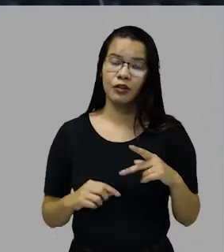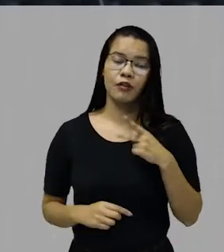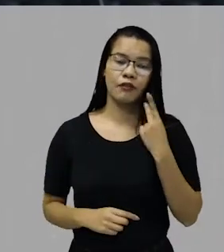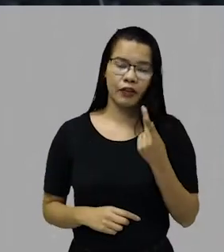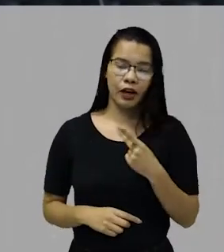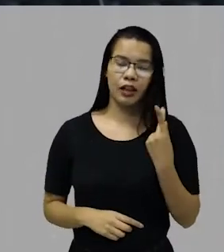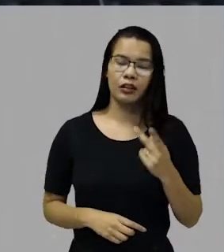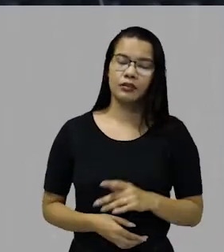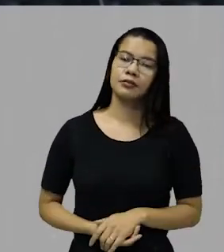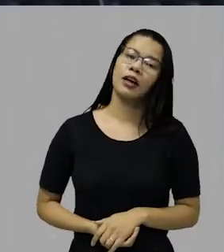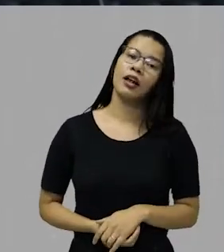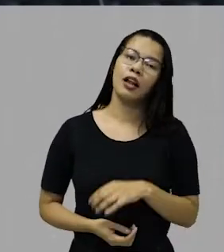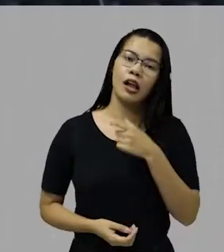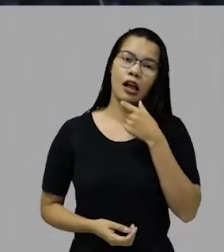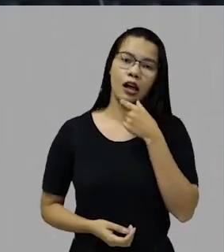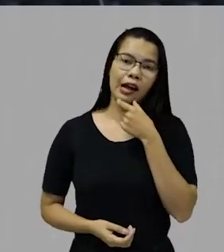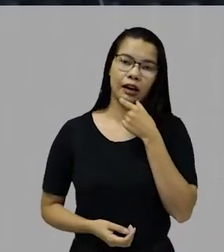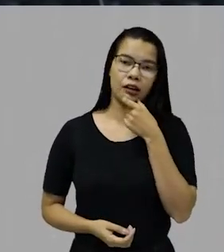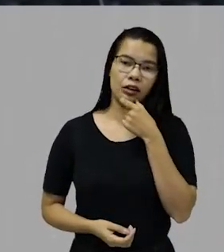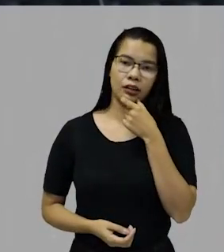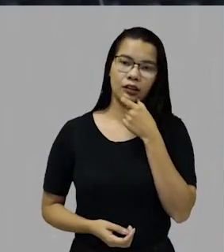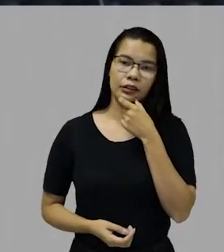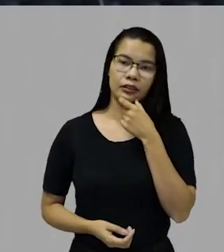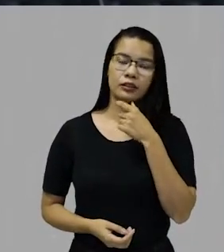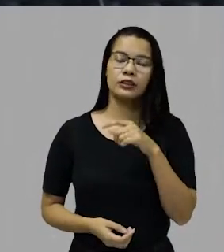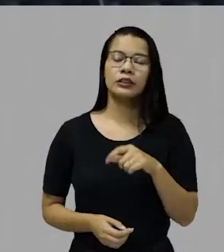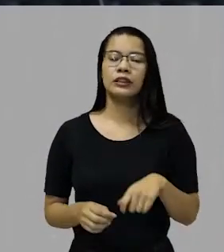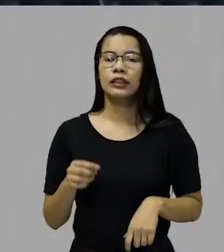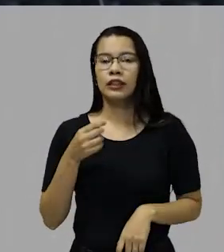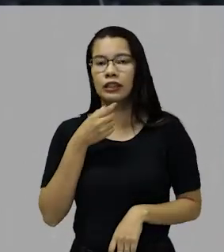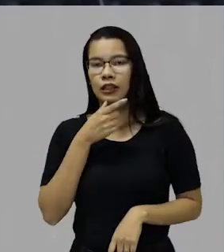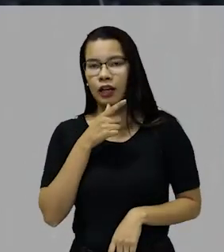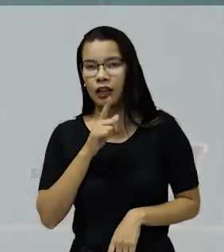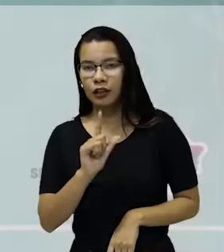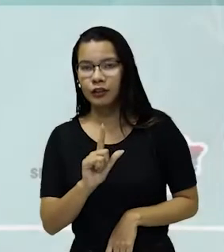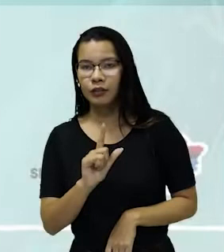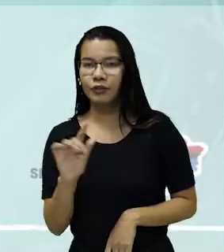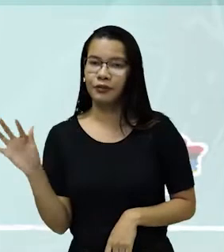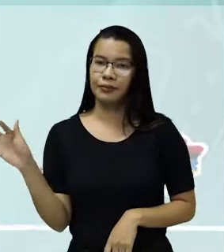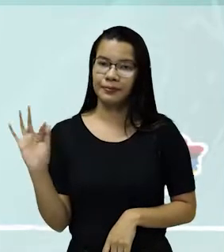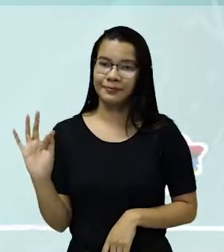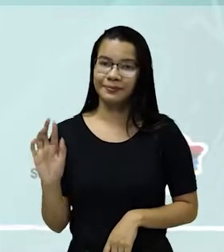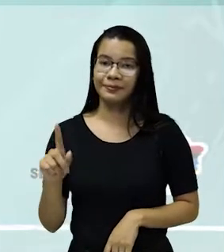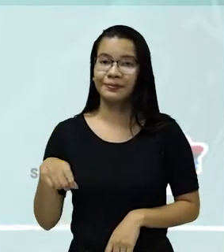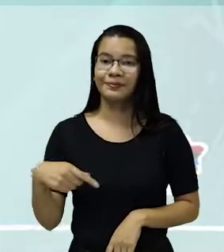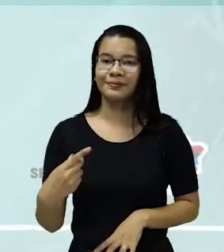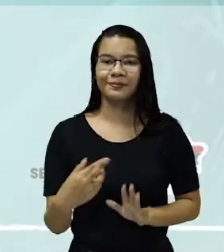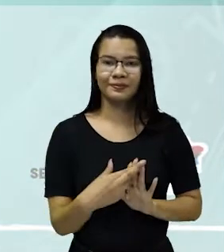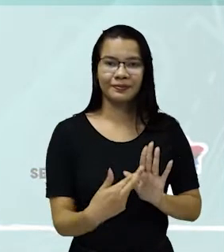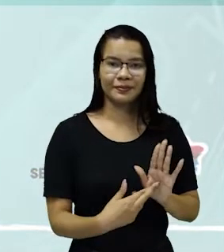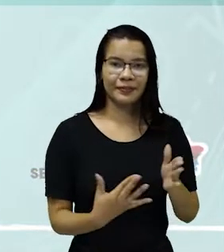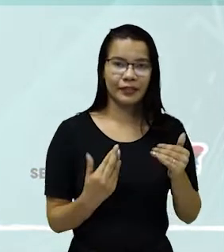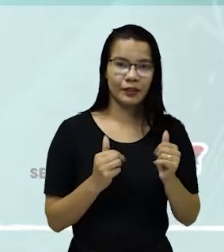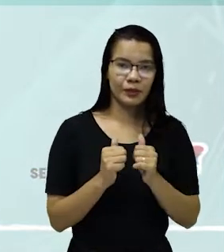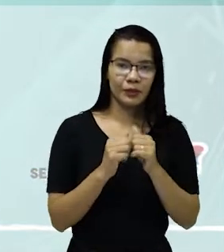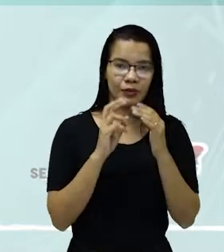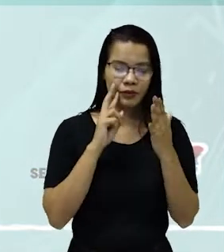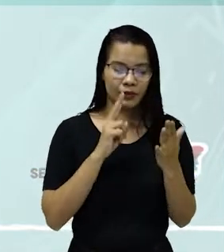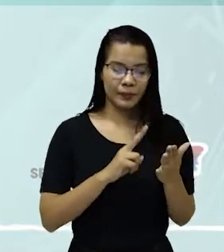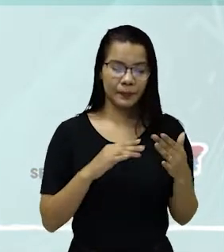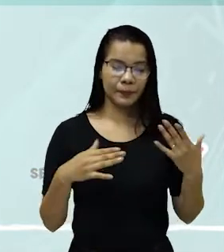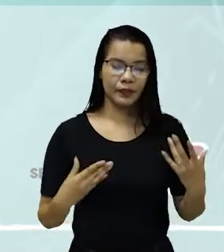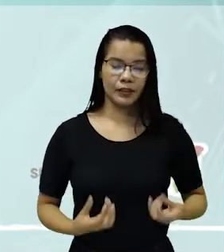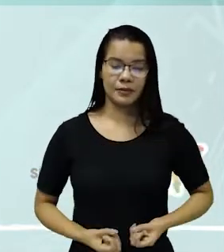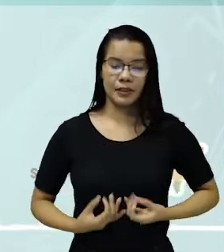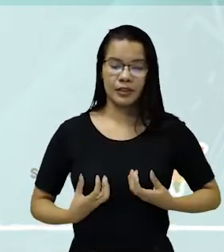a língua inglesa e a francesa. Outra regra, acompanha aí. Nas expressões é